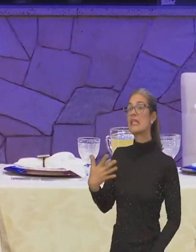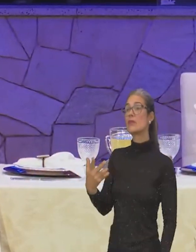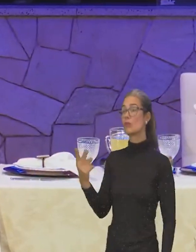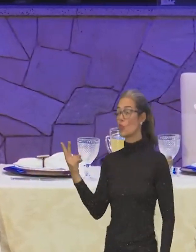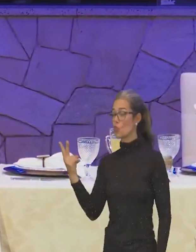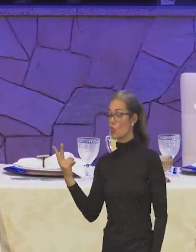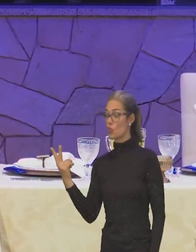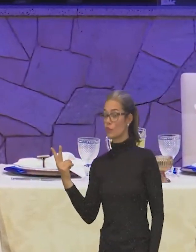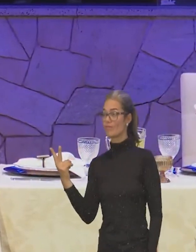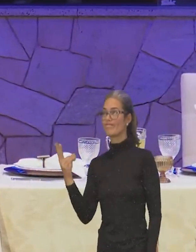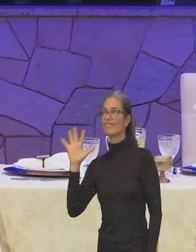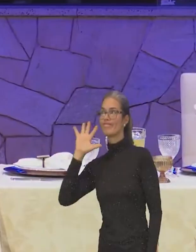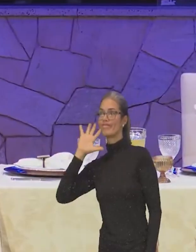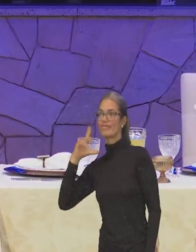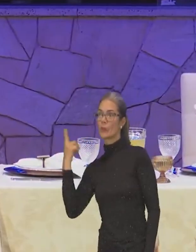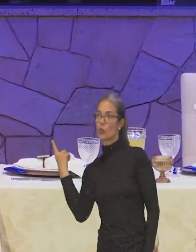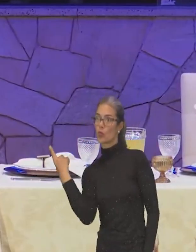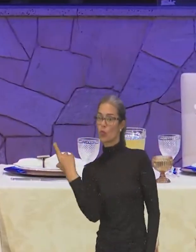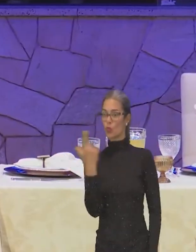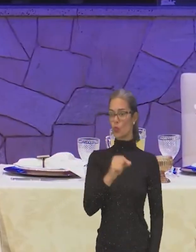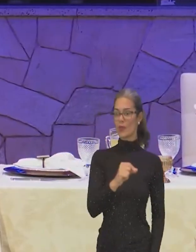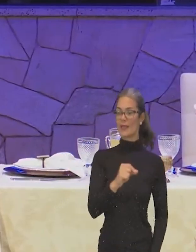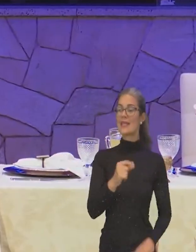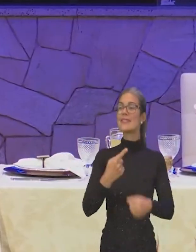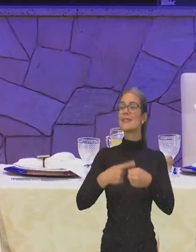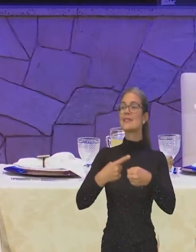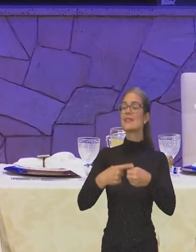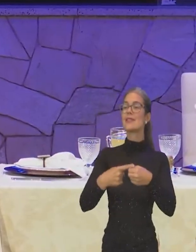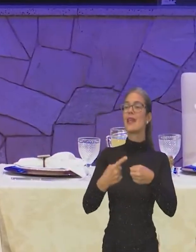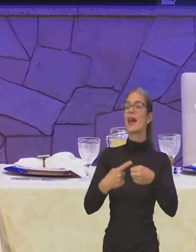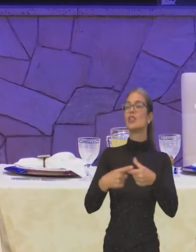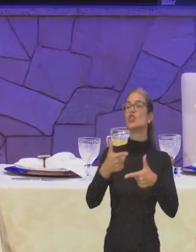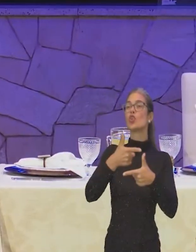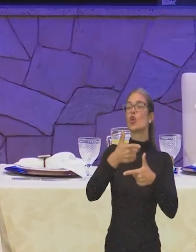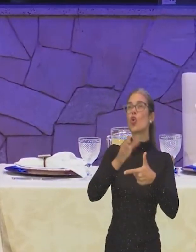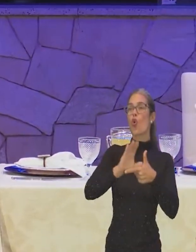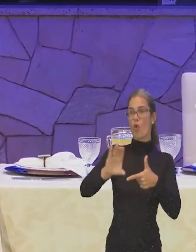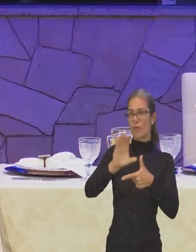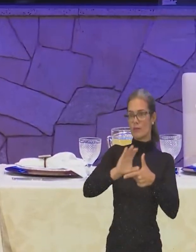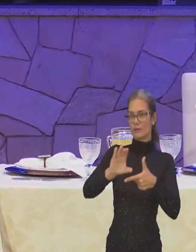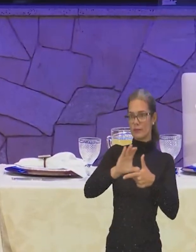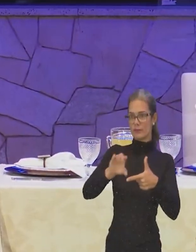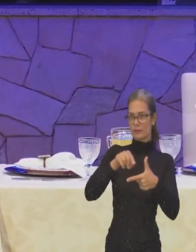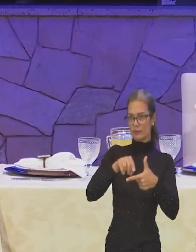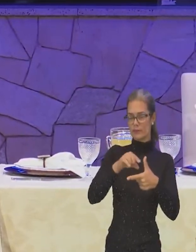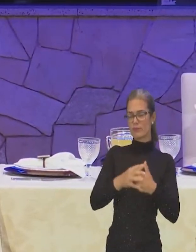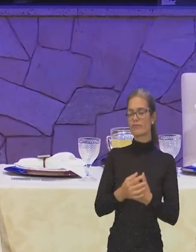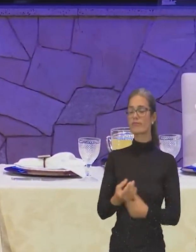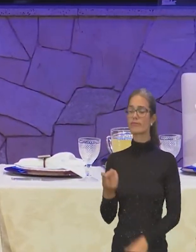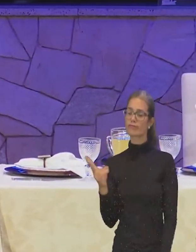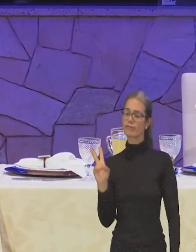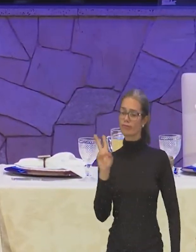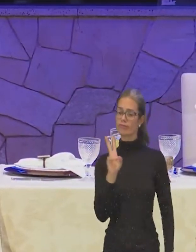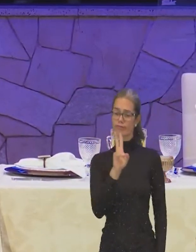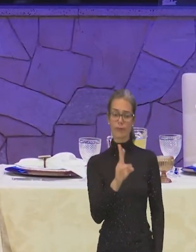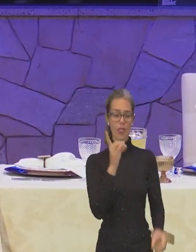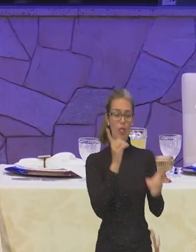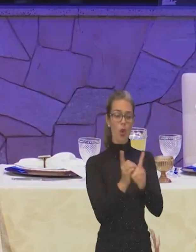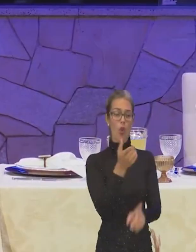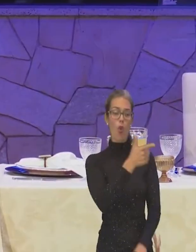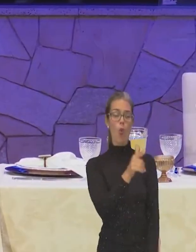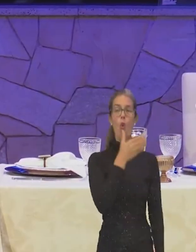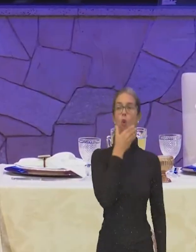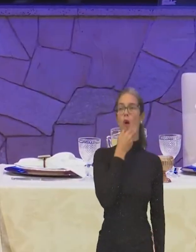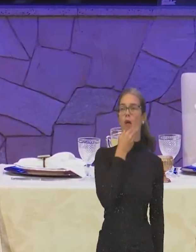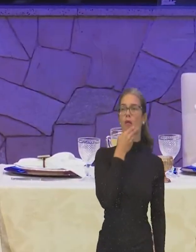resolvem sair dali e ir para a cidade de Corinto. Chegando lá em Corinto, eles encontram um outro homem